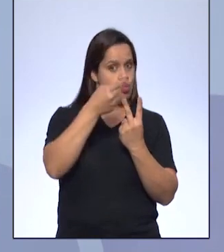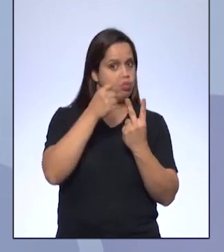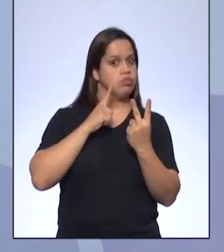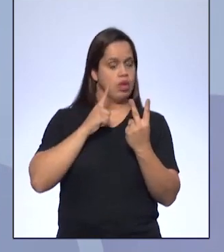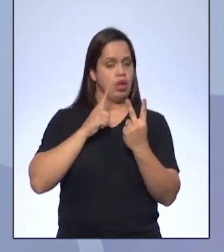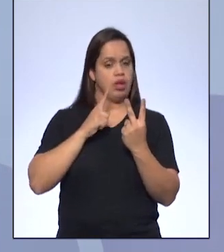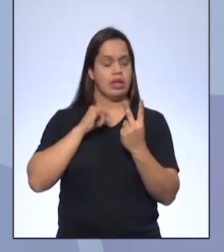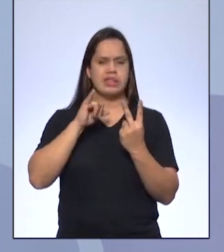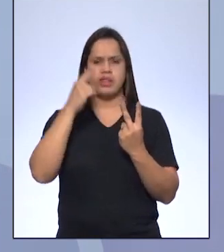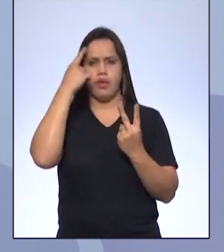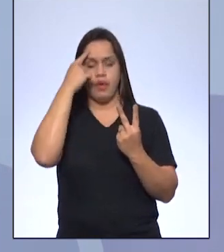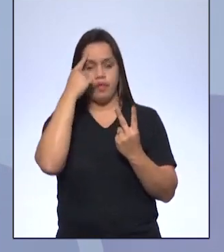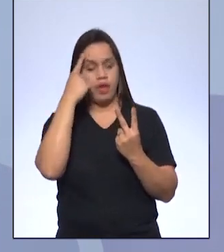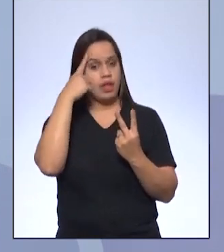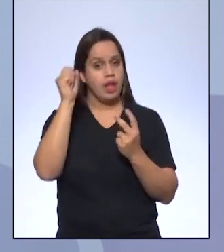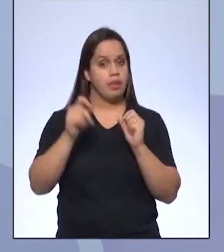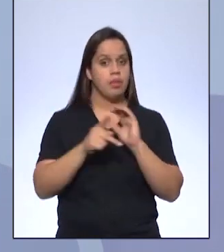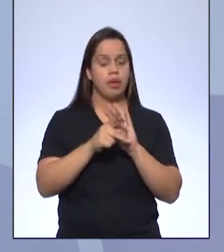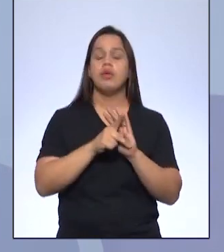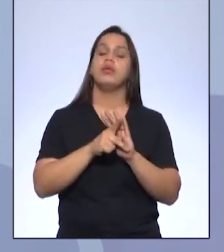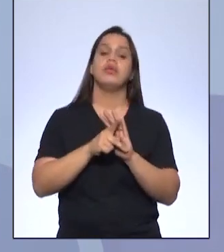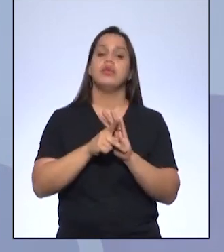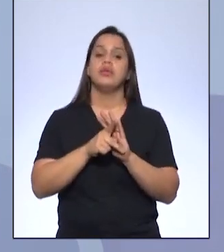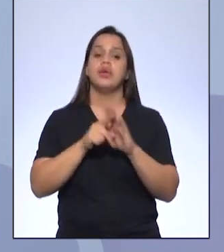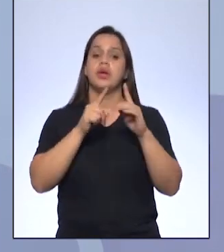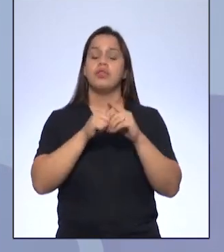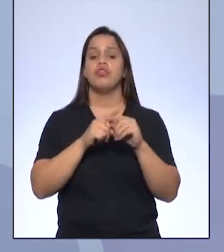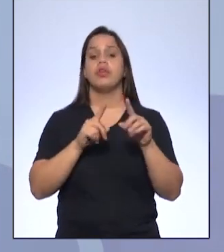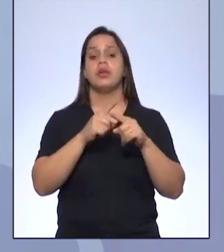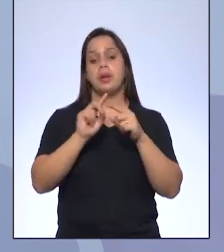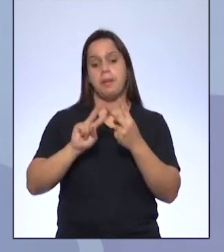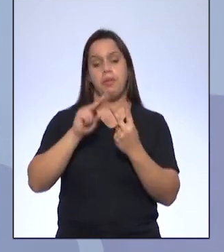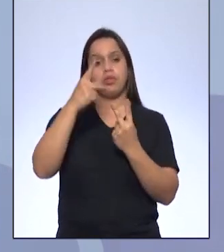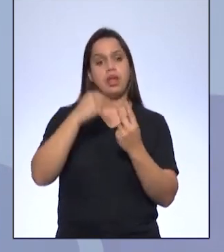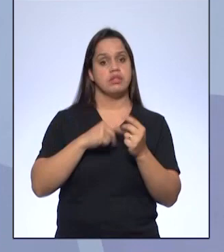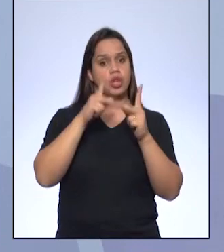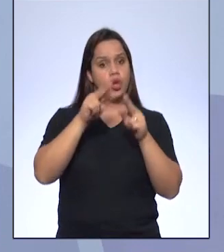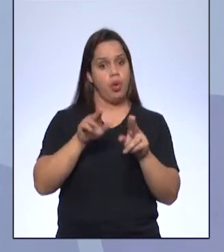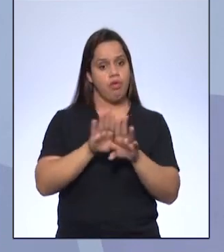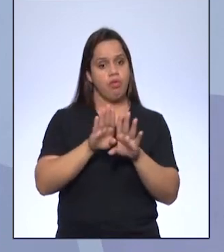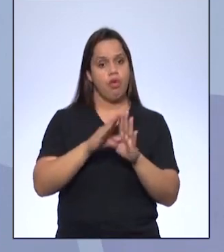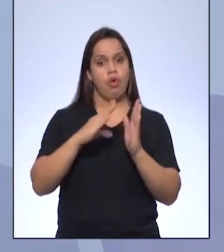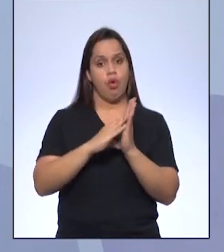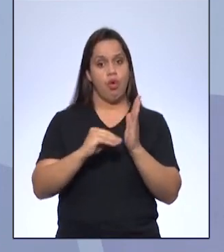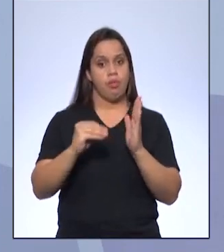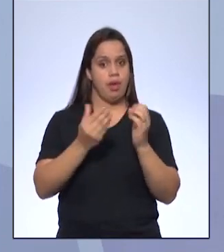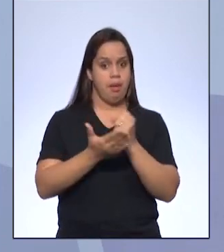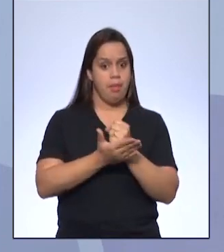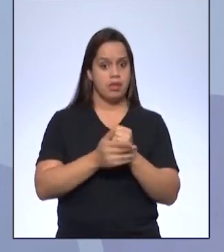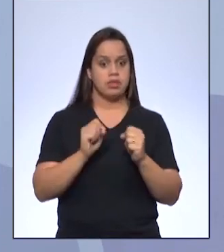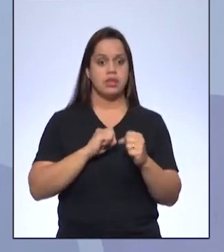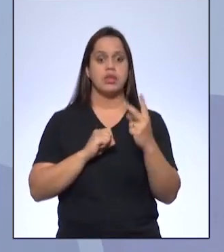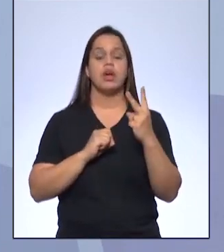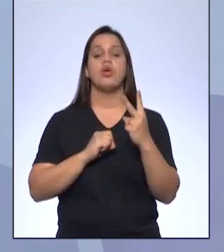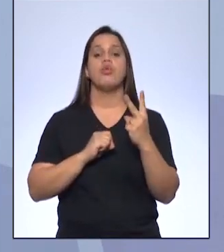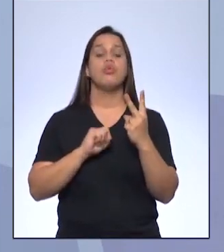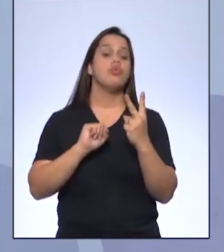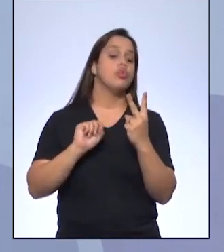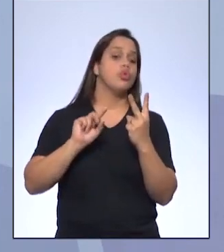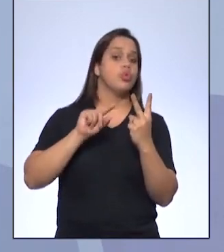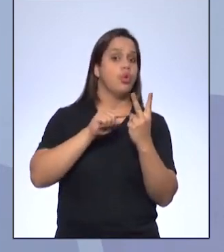ideia da multiplicação de potência de mesma base, vou copiar a base, que é 2, e somar o expoente. 2 mais